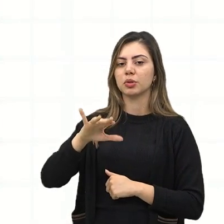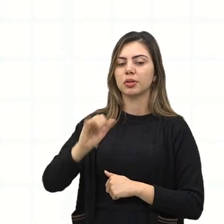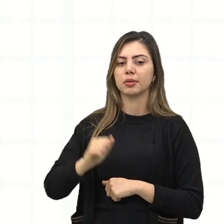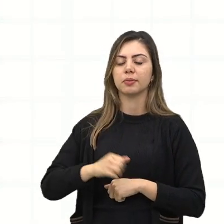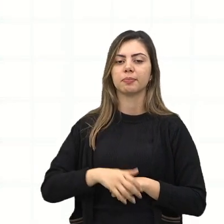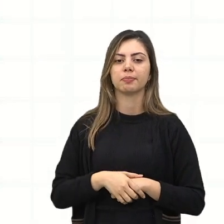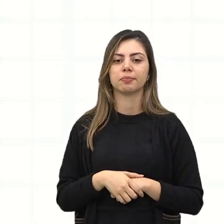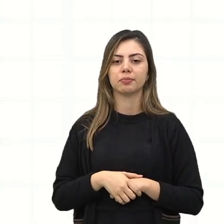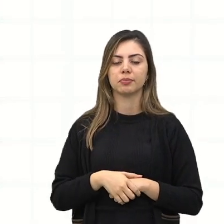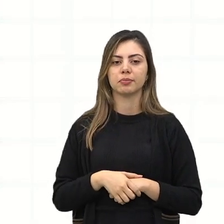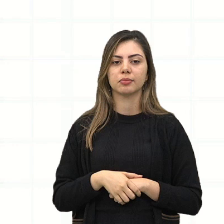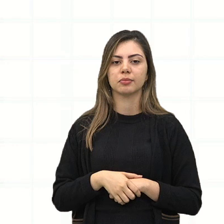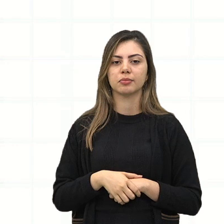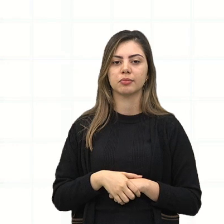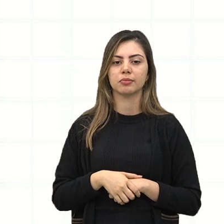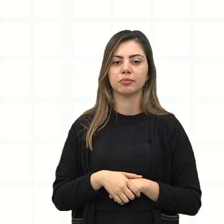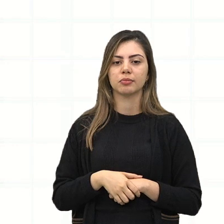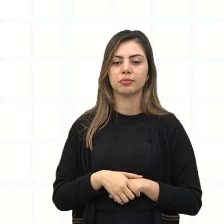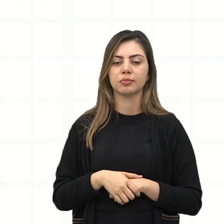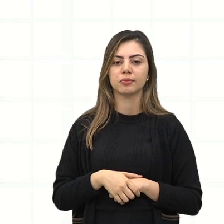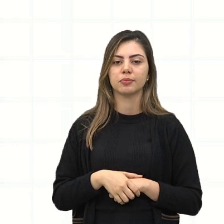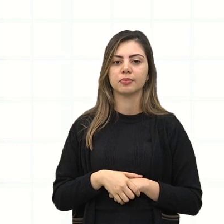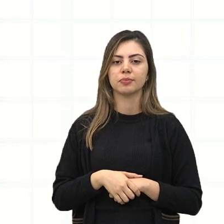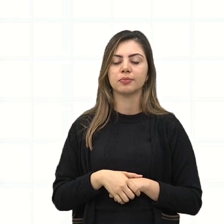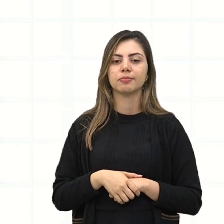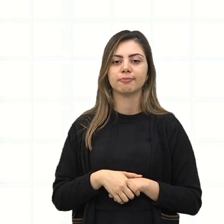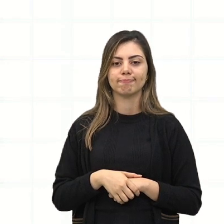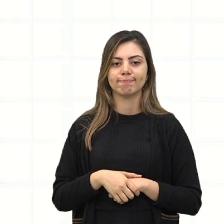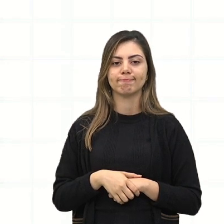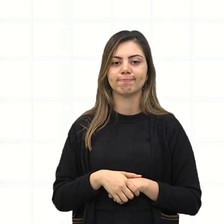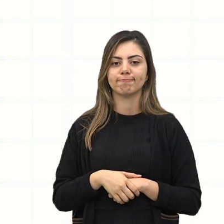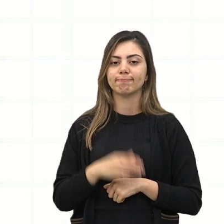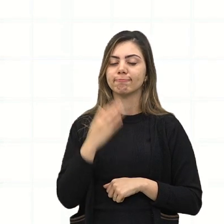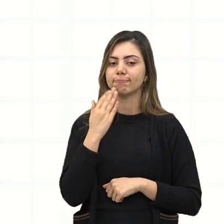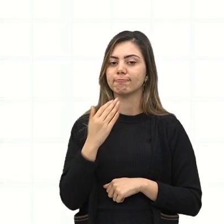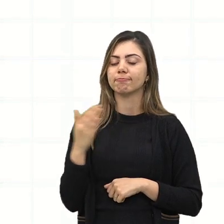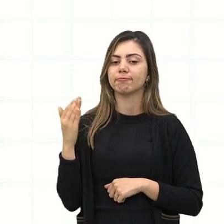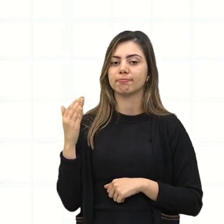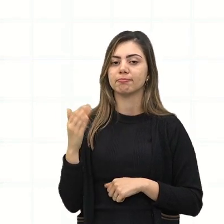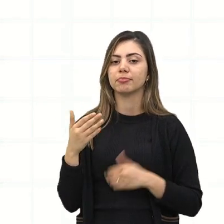narrativa. E a crônica narrativa